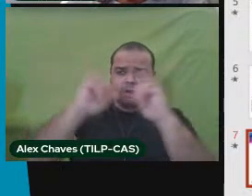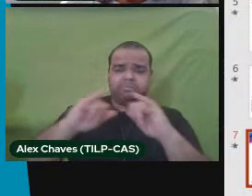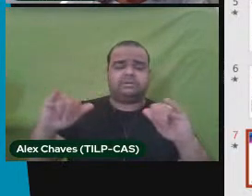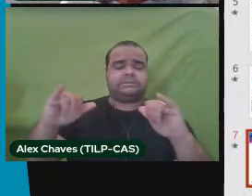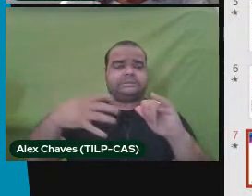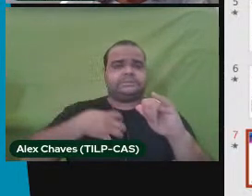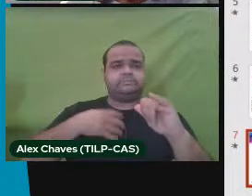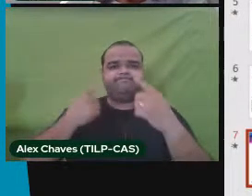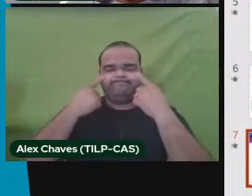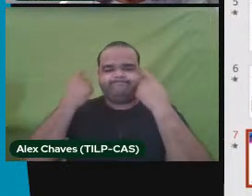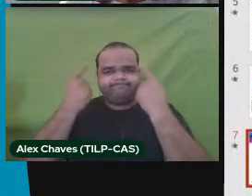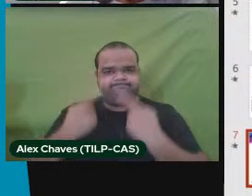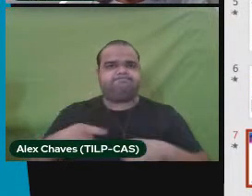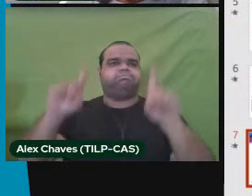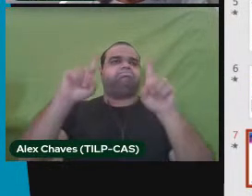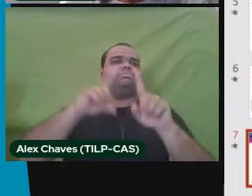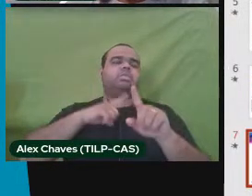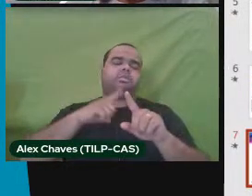para nós.